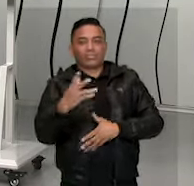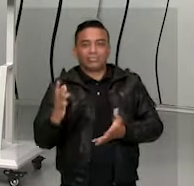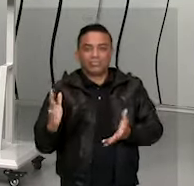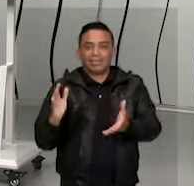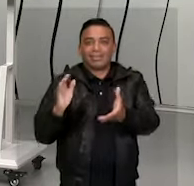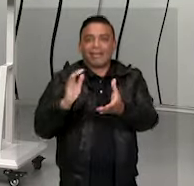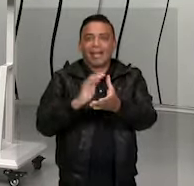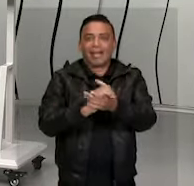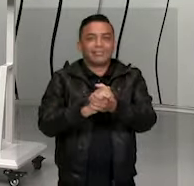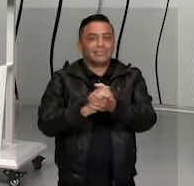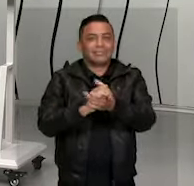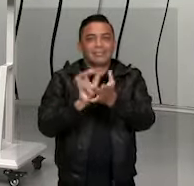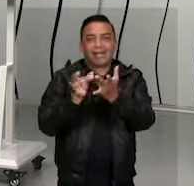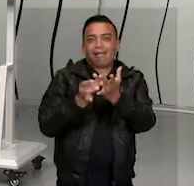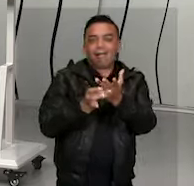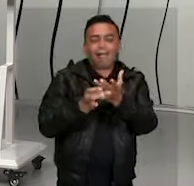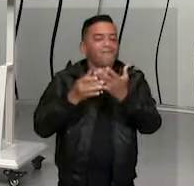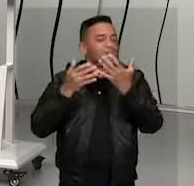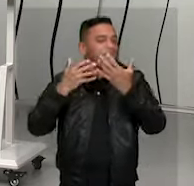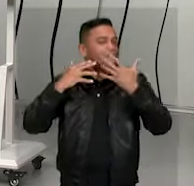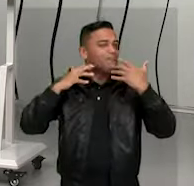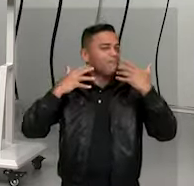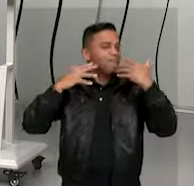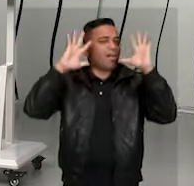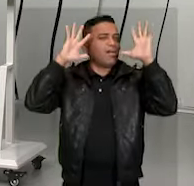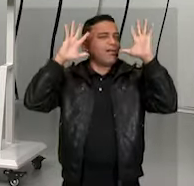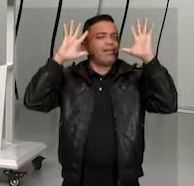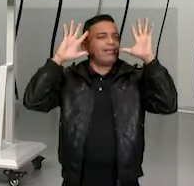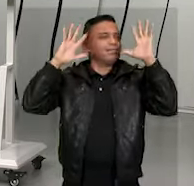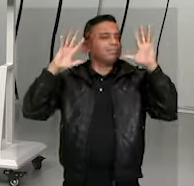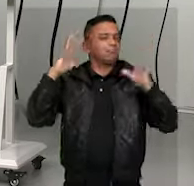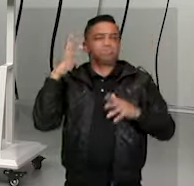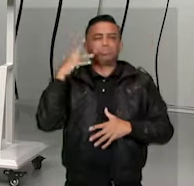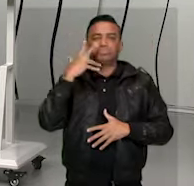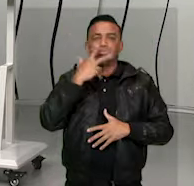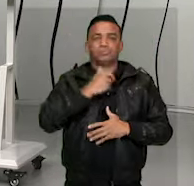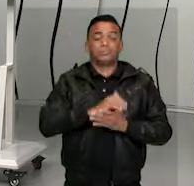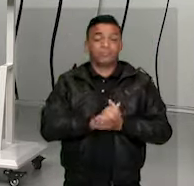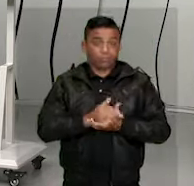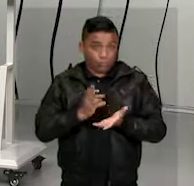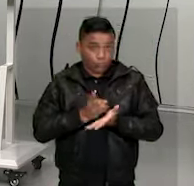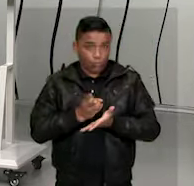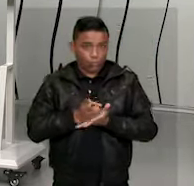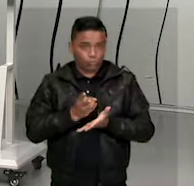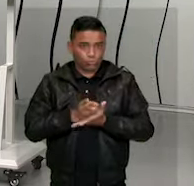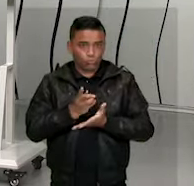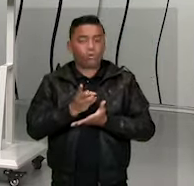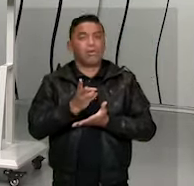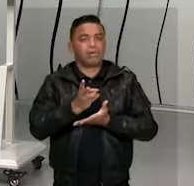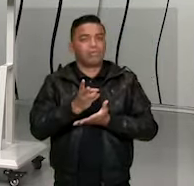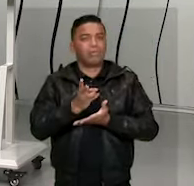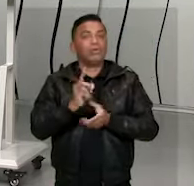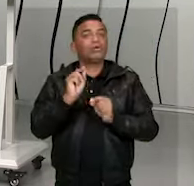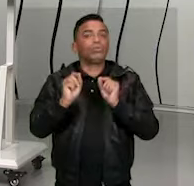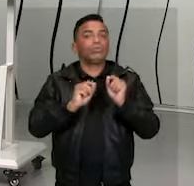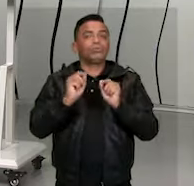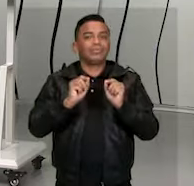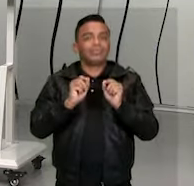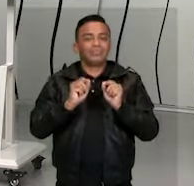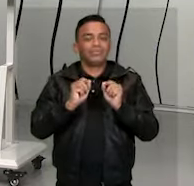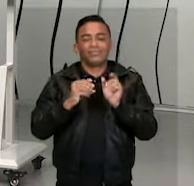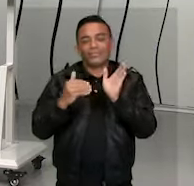houve uma grande festa. Se você continuar nesta linha, você vai fazer um